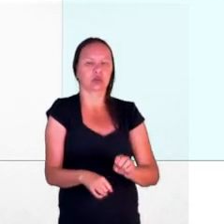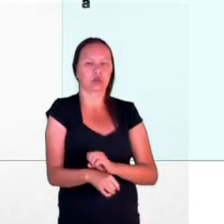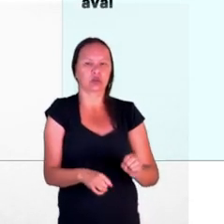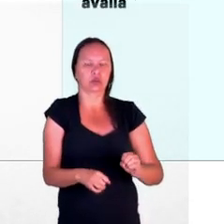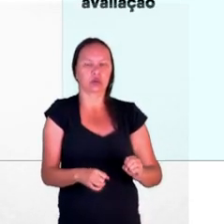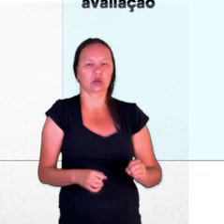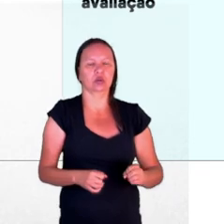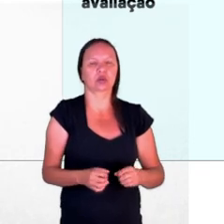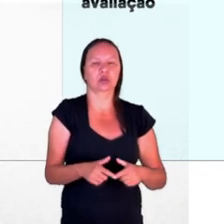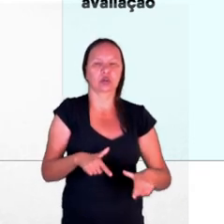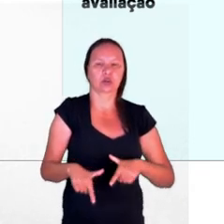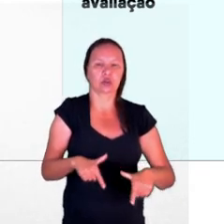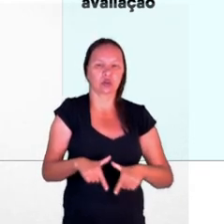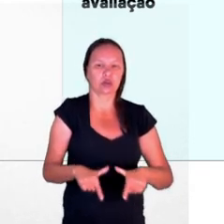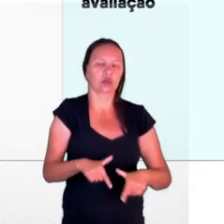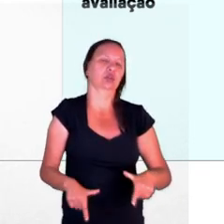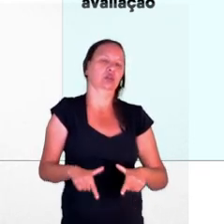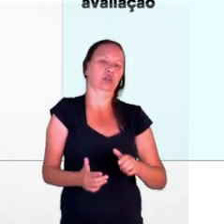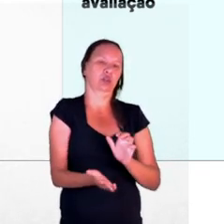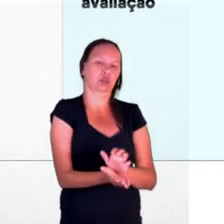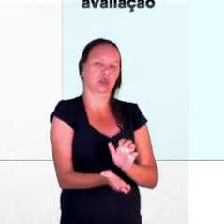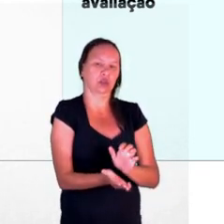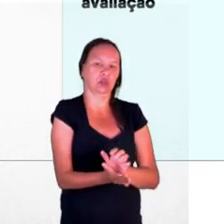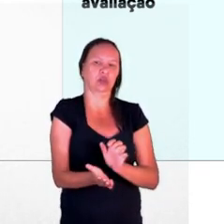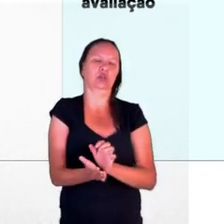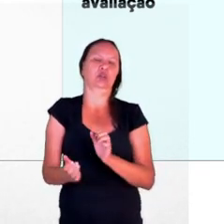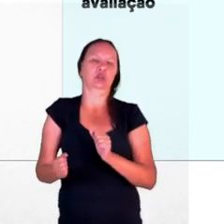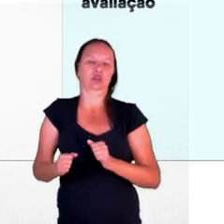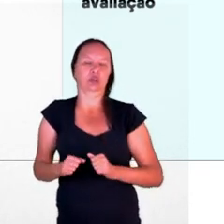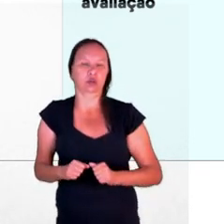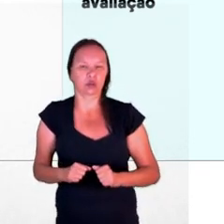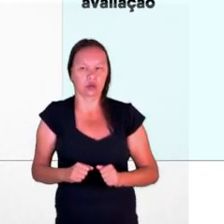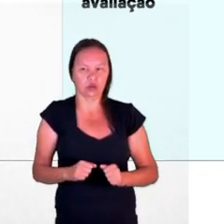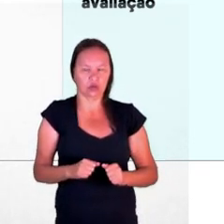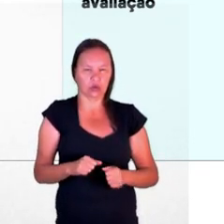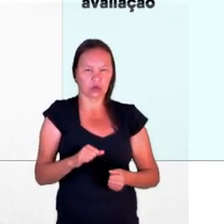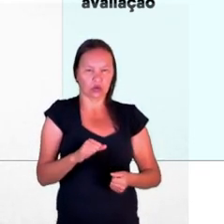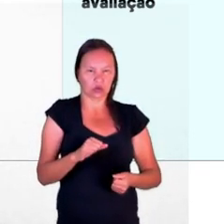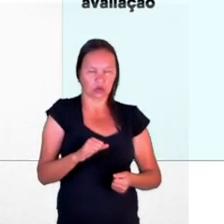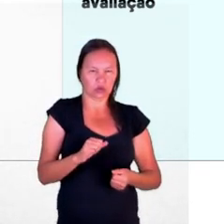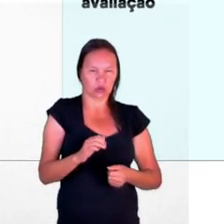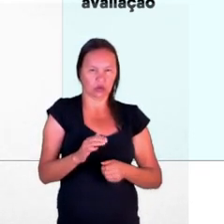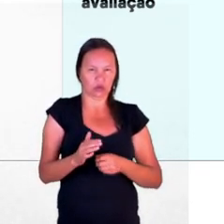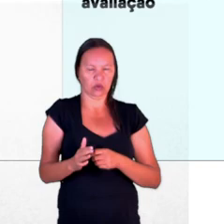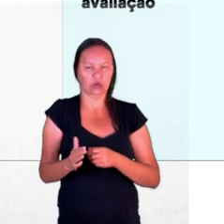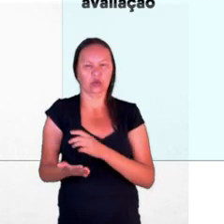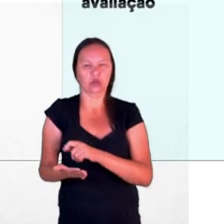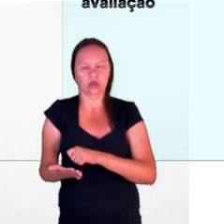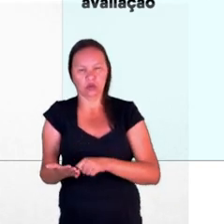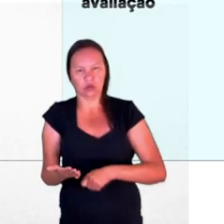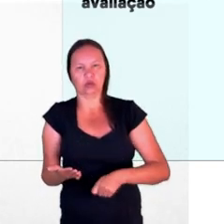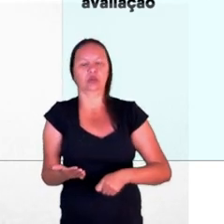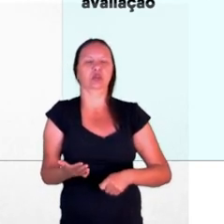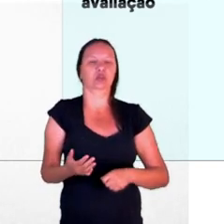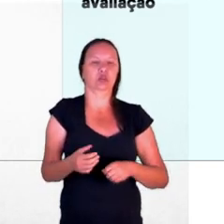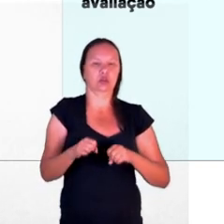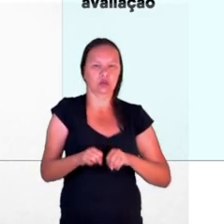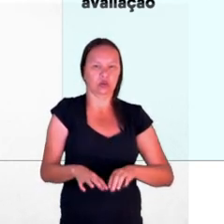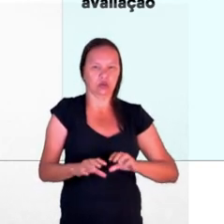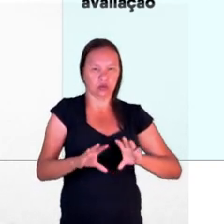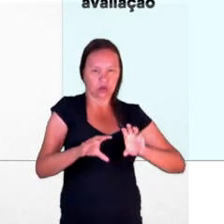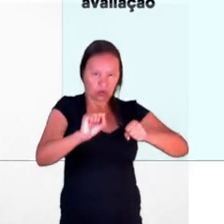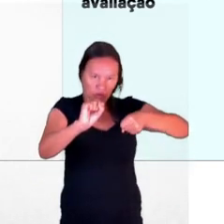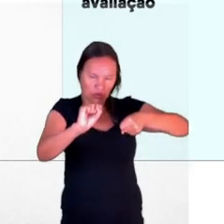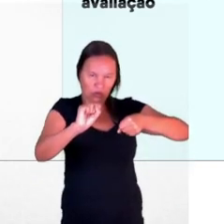trabalhadores vulneráveis por exemplo tem grupos eh tem tem material de de Formação direcionado a trabalhadoras